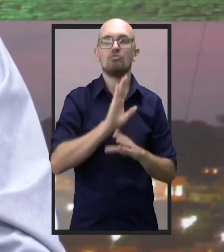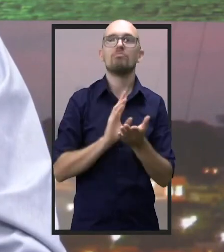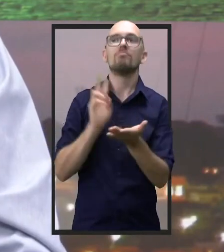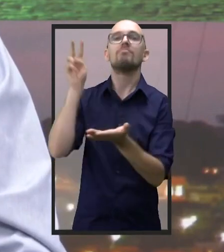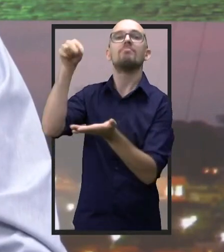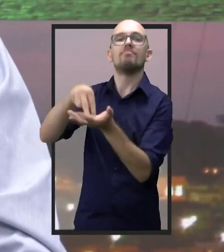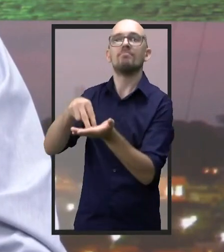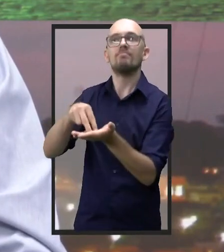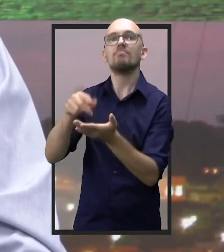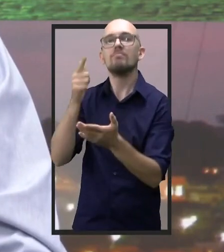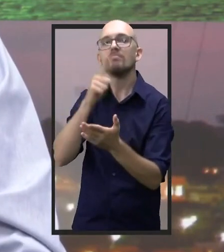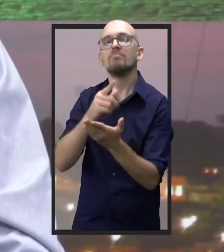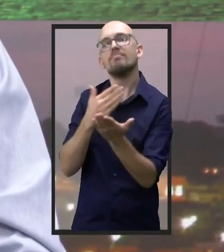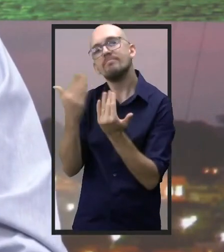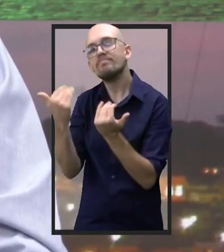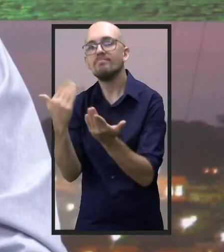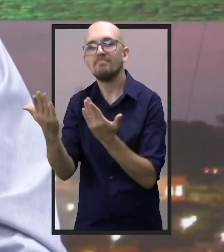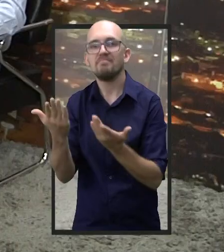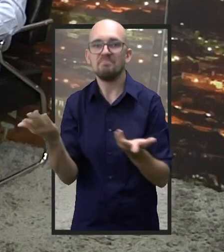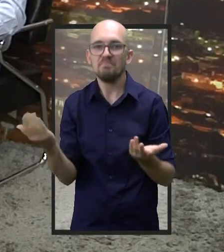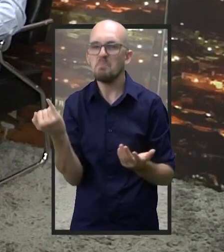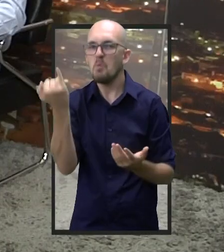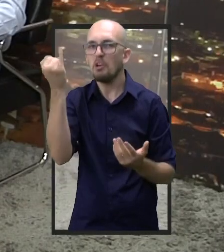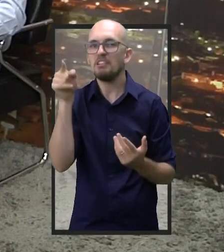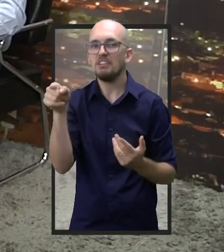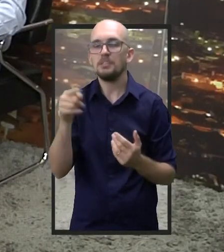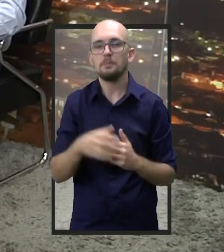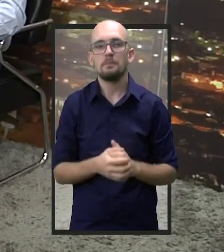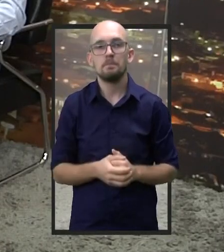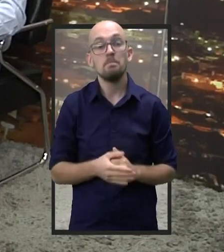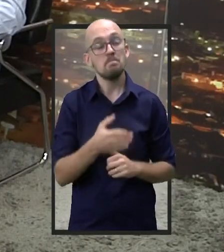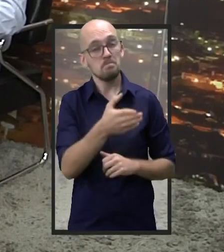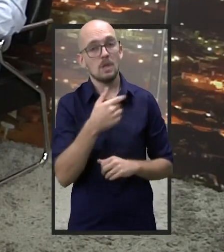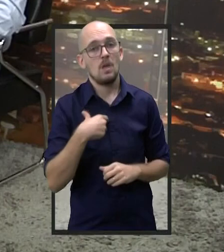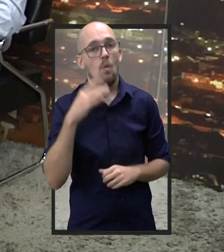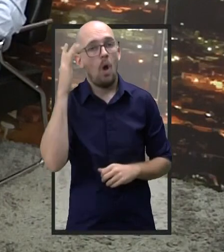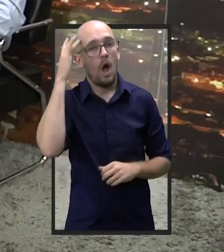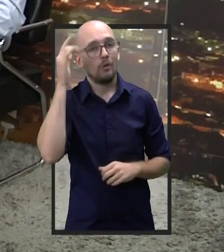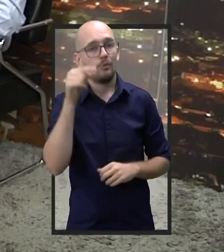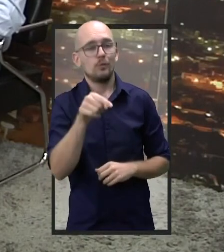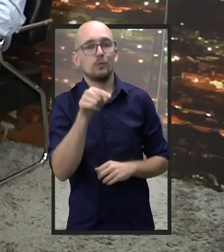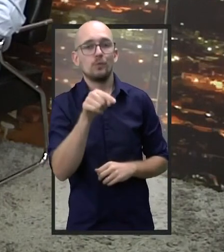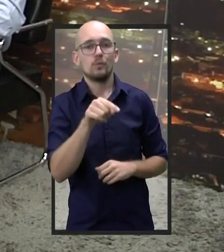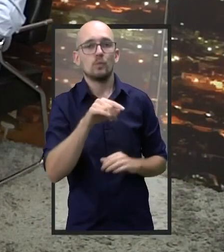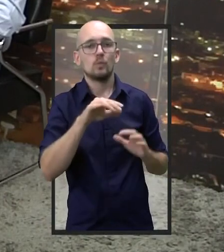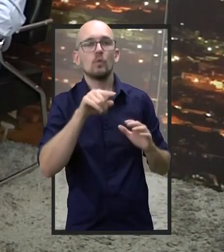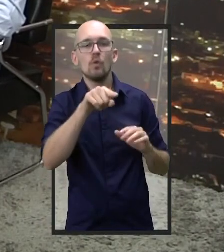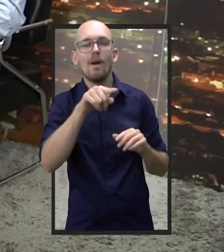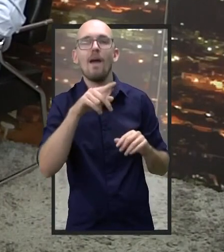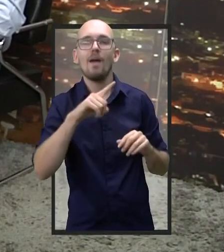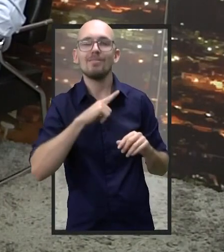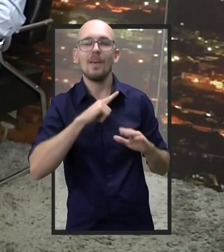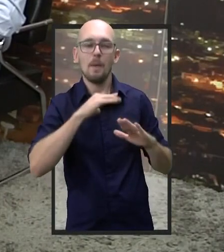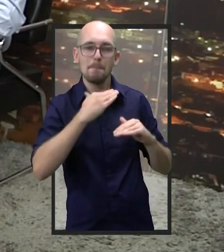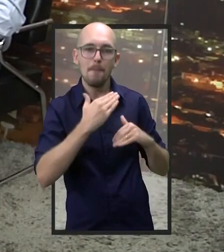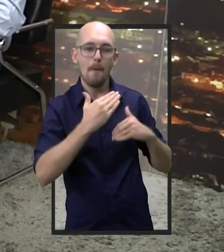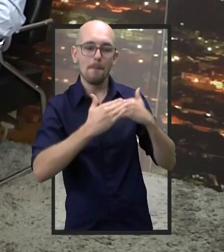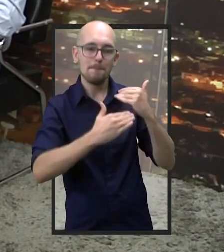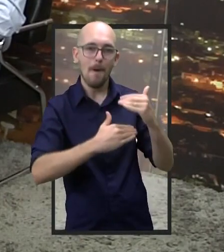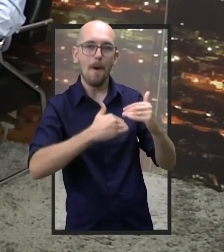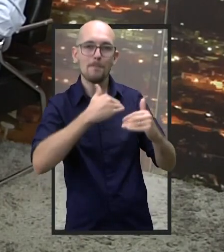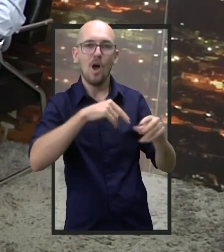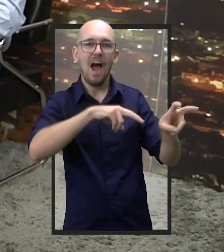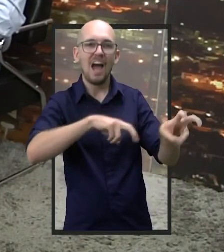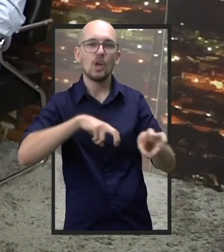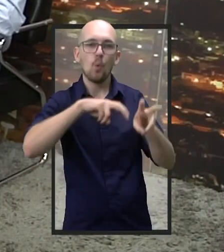esse contexto. Eu acho muito importante isso. Eu acho que toda essa progressão que a nossa agricultura,